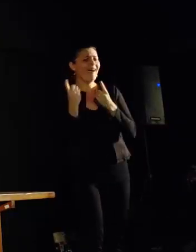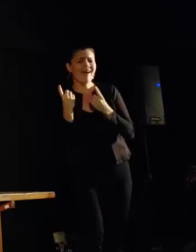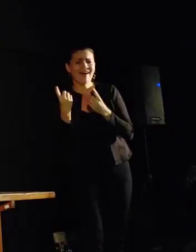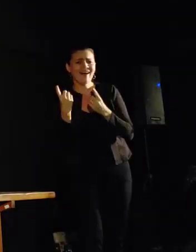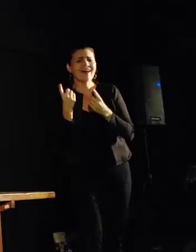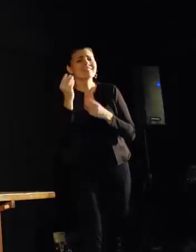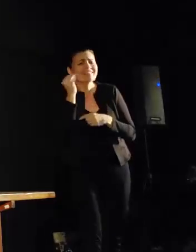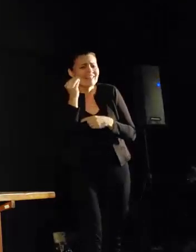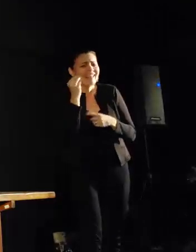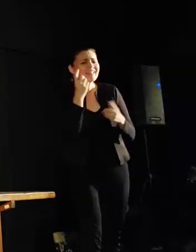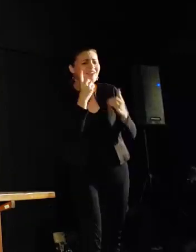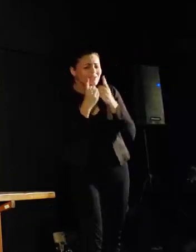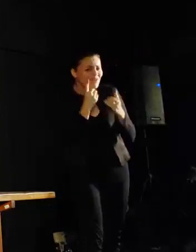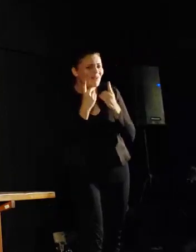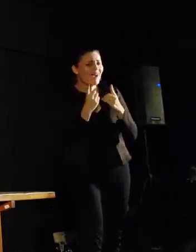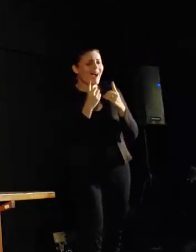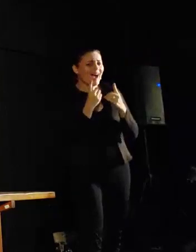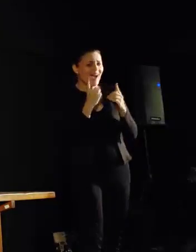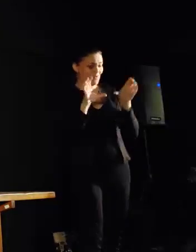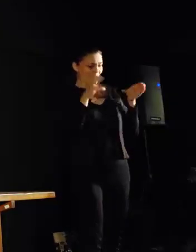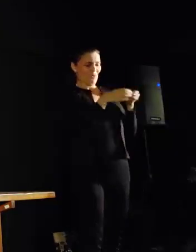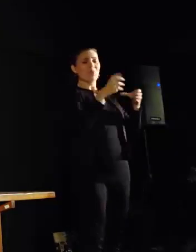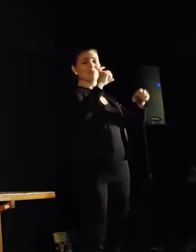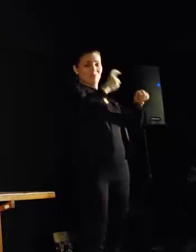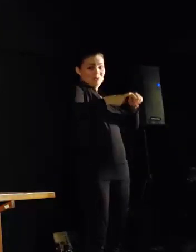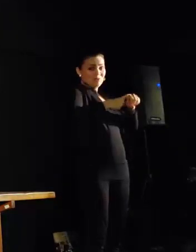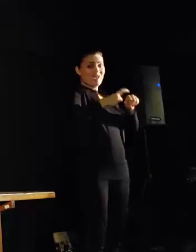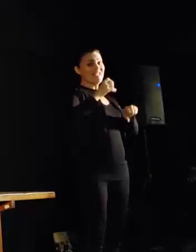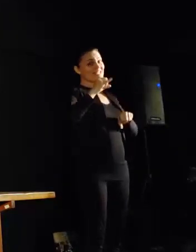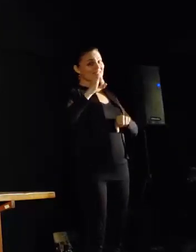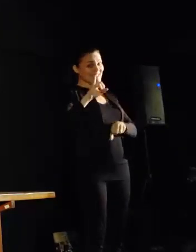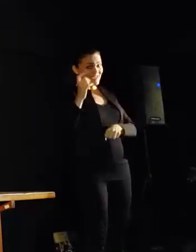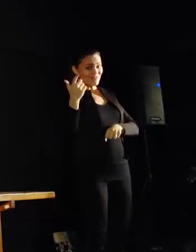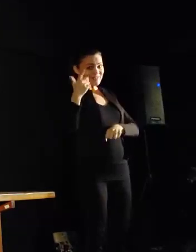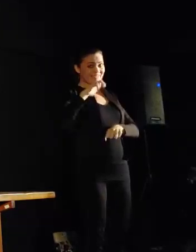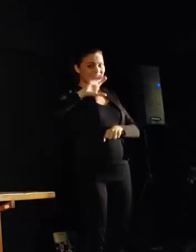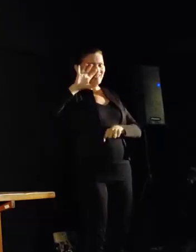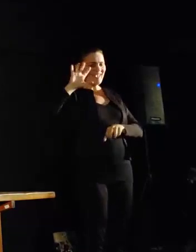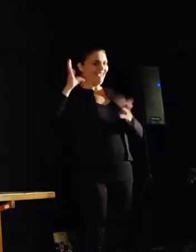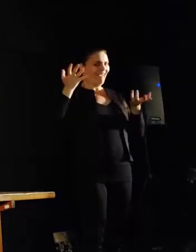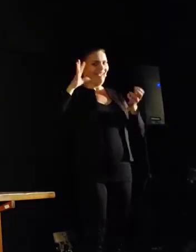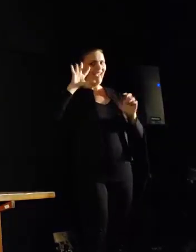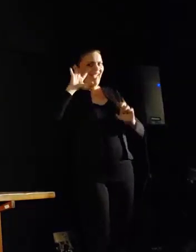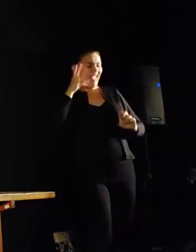Tenta. Se alguém conseguir um resultado, né, eu